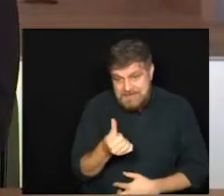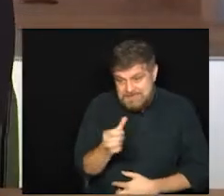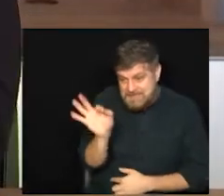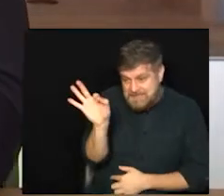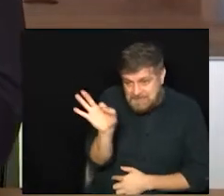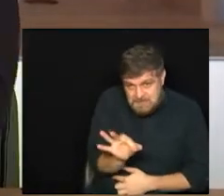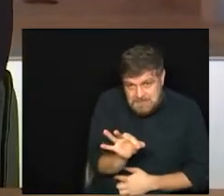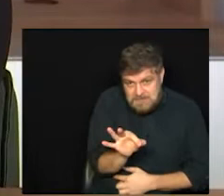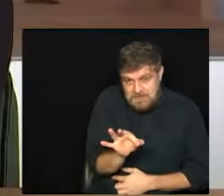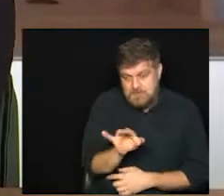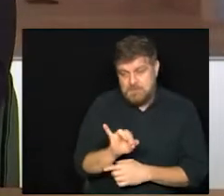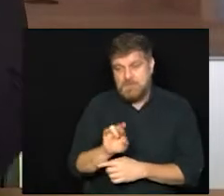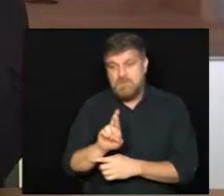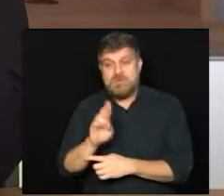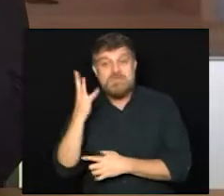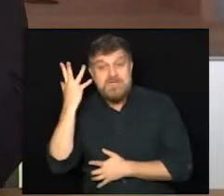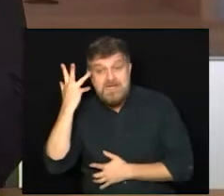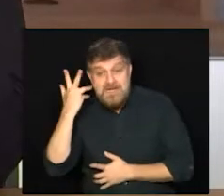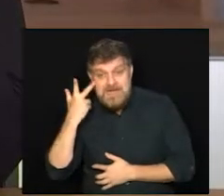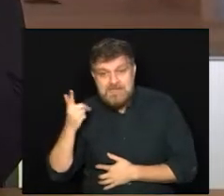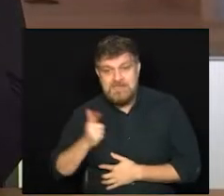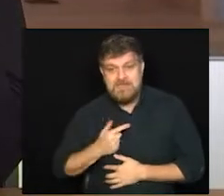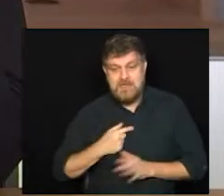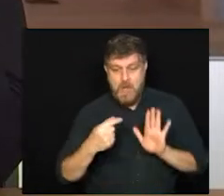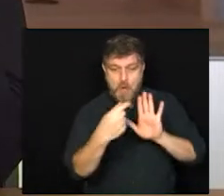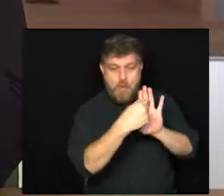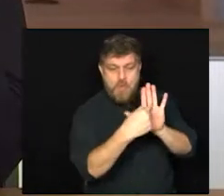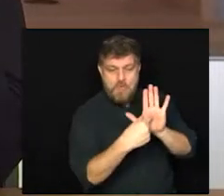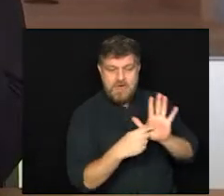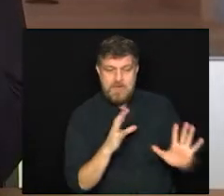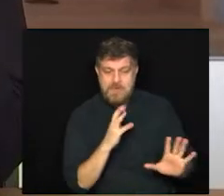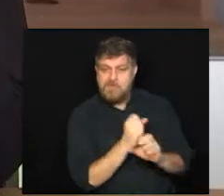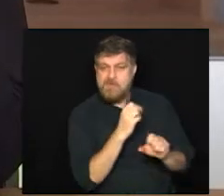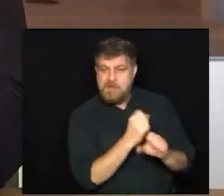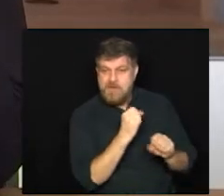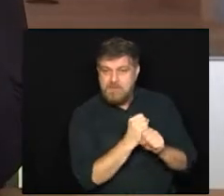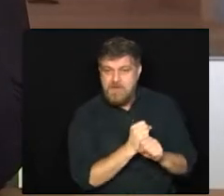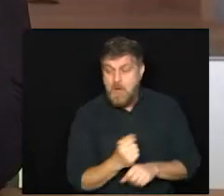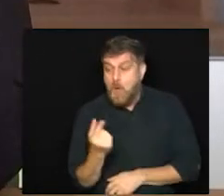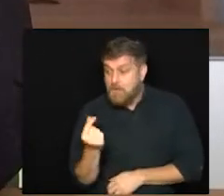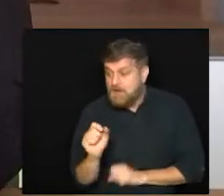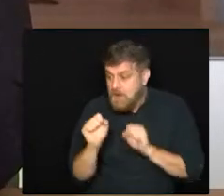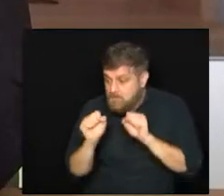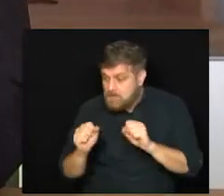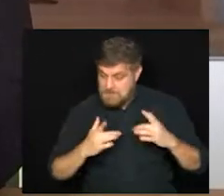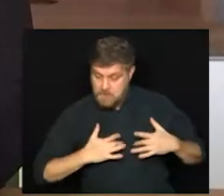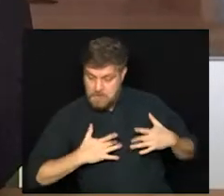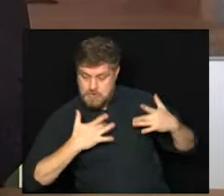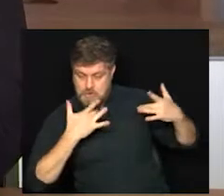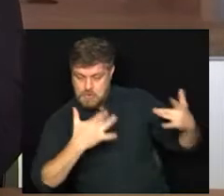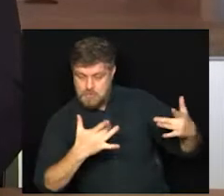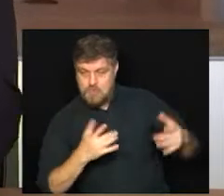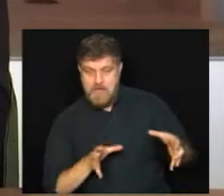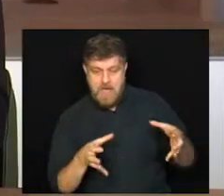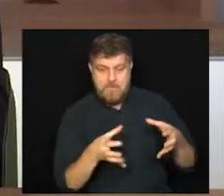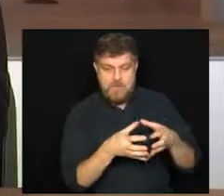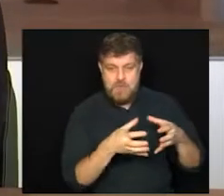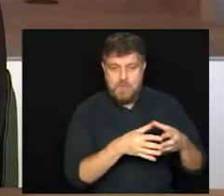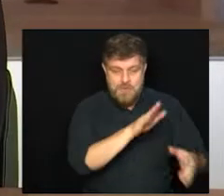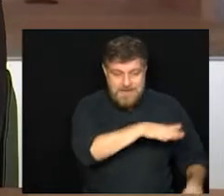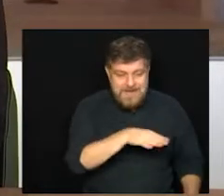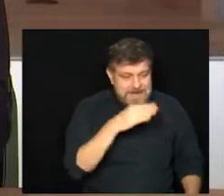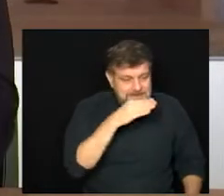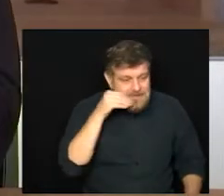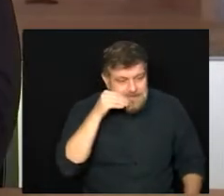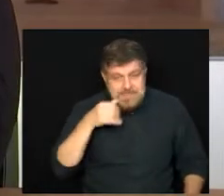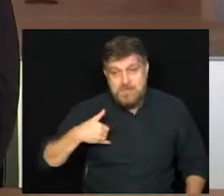imposto. O próprio programa traz o cálculo para você do valor disponível para doação. E aí, quando você entregar